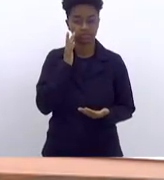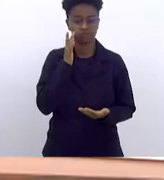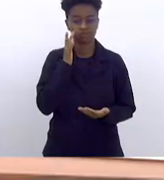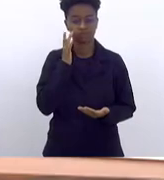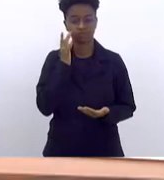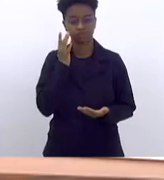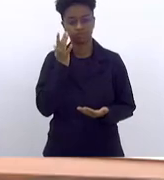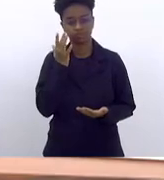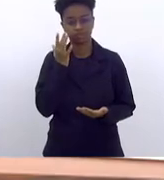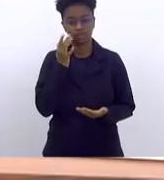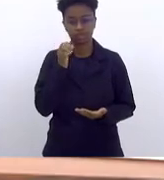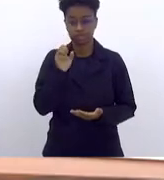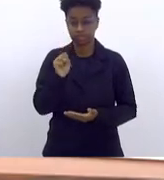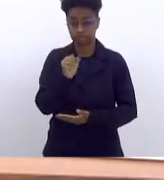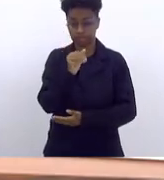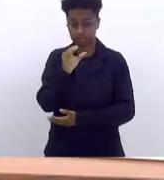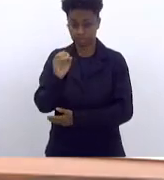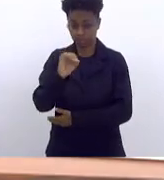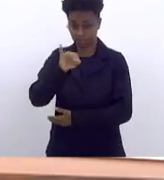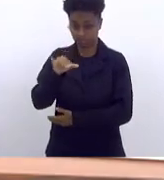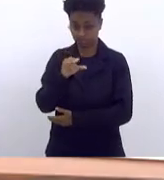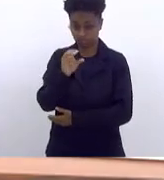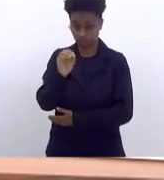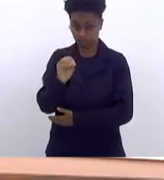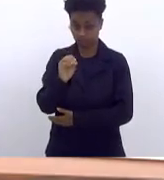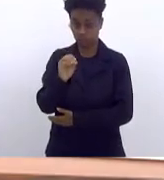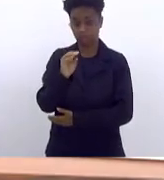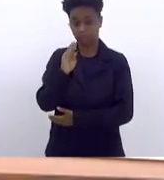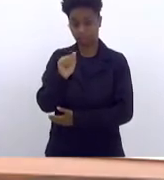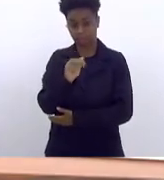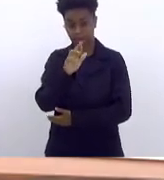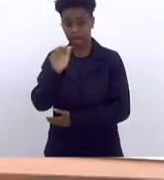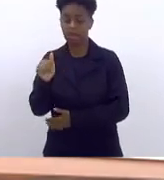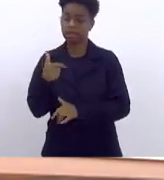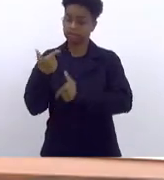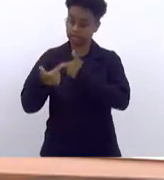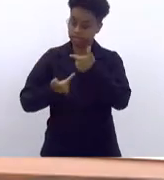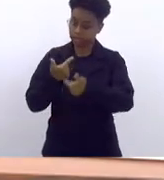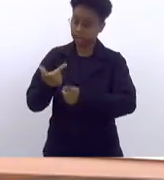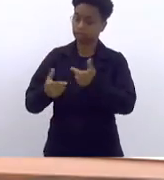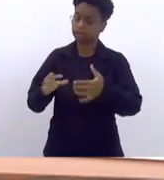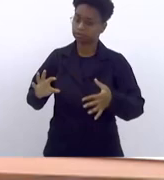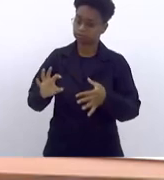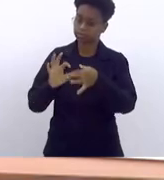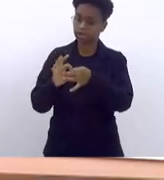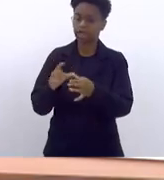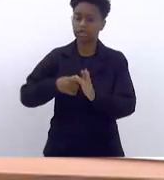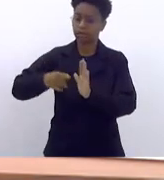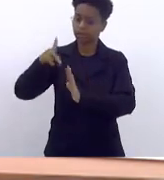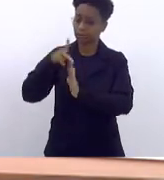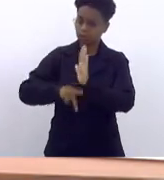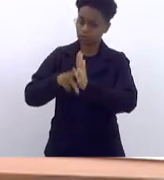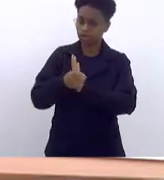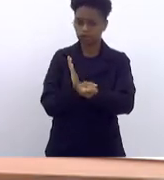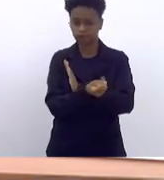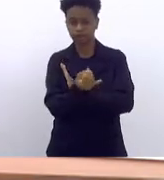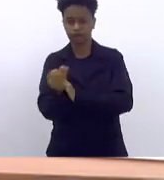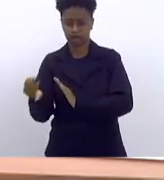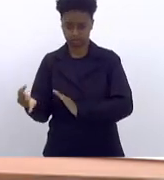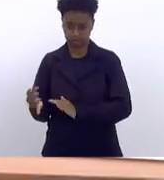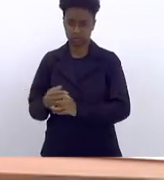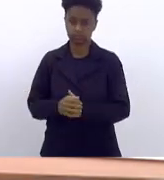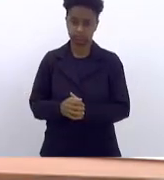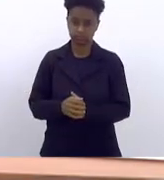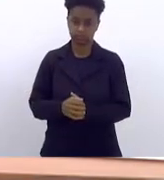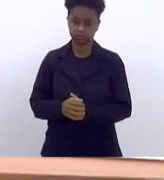São João da Barra por exemplo se trabalha isso de forma conjunta vários projetos são